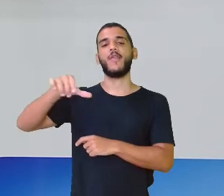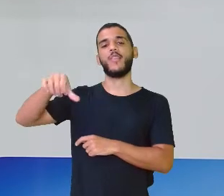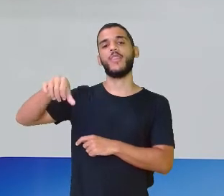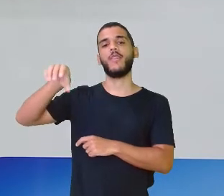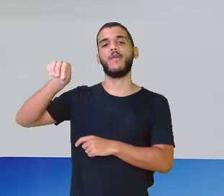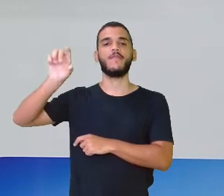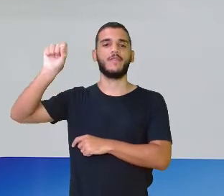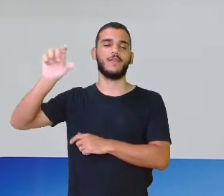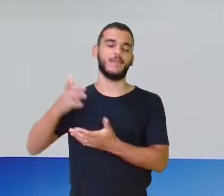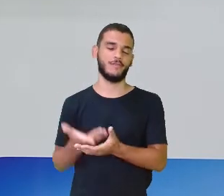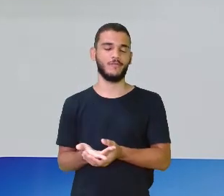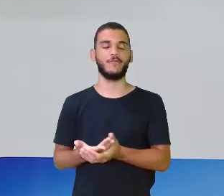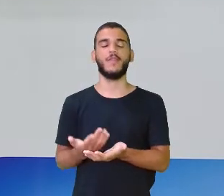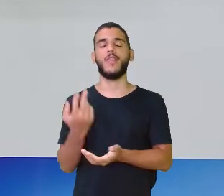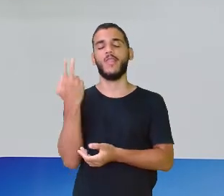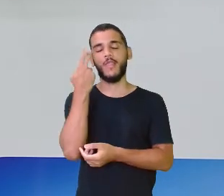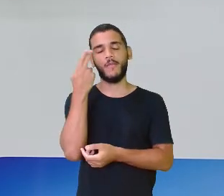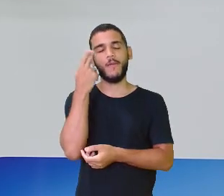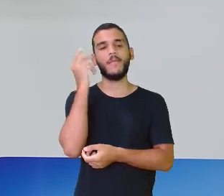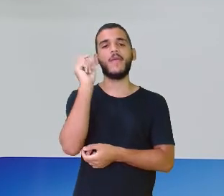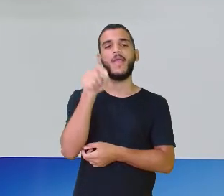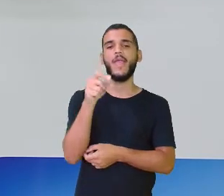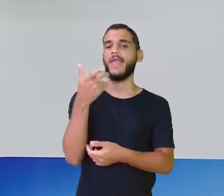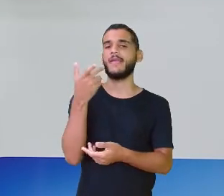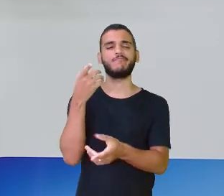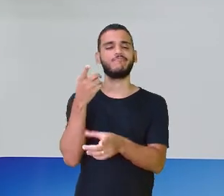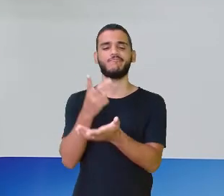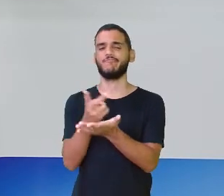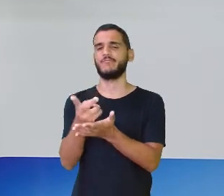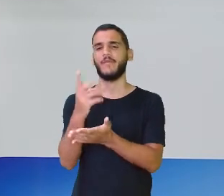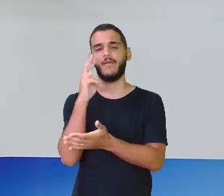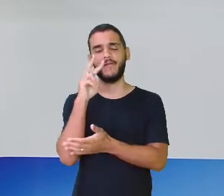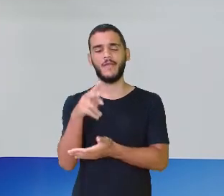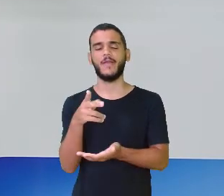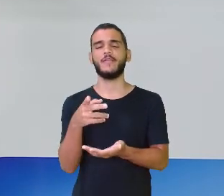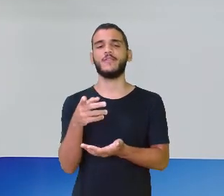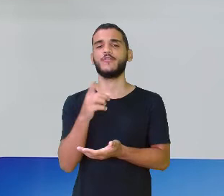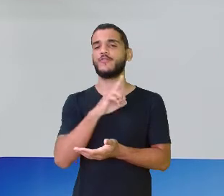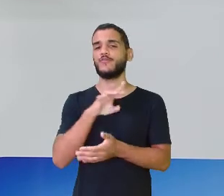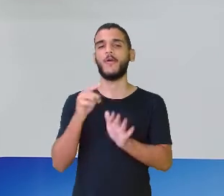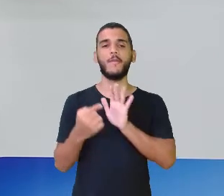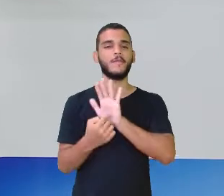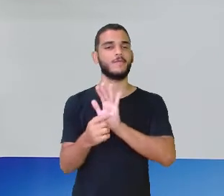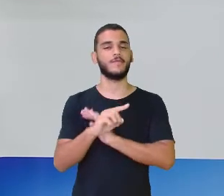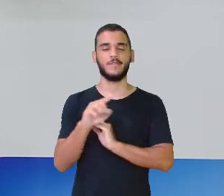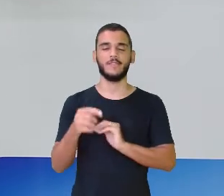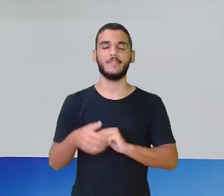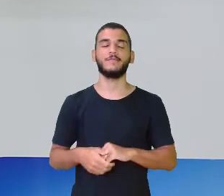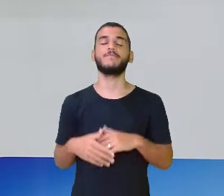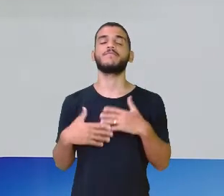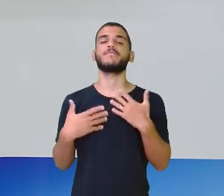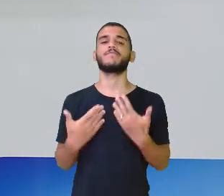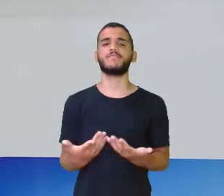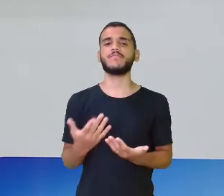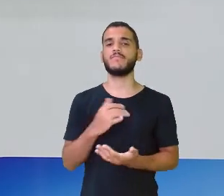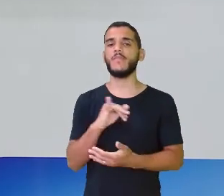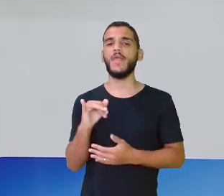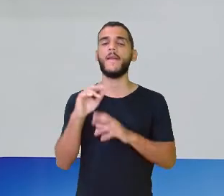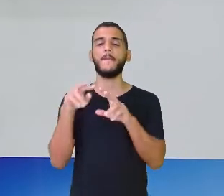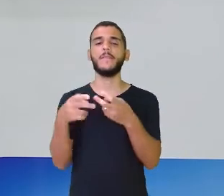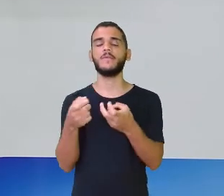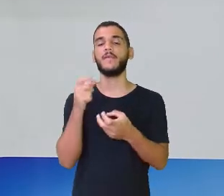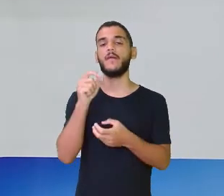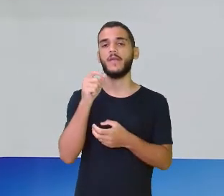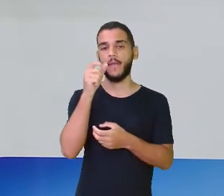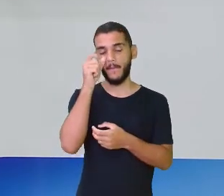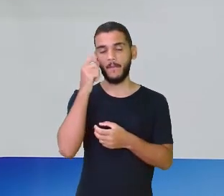graus. Normalmente, esse ângulo é o mais encontrado, tá? Só para adiantar para vocês. Se vocês perceberem num campo